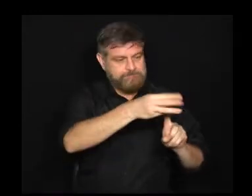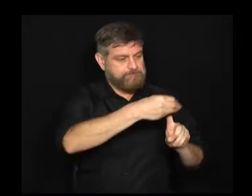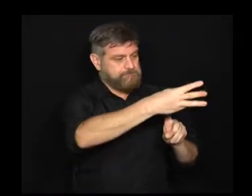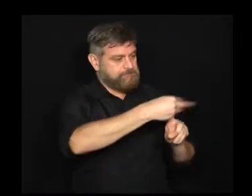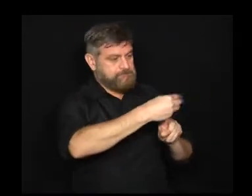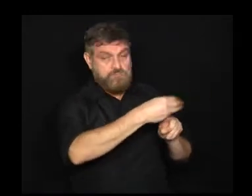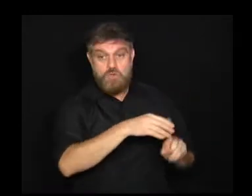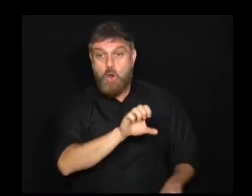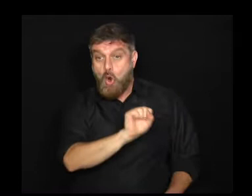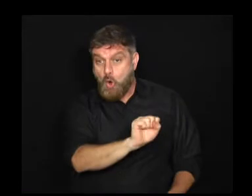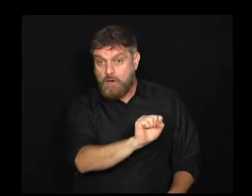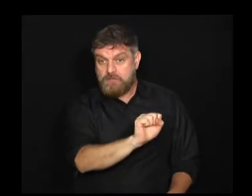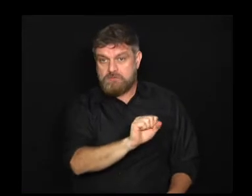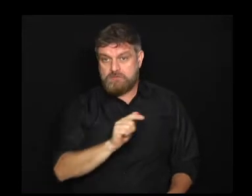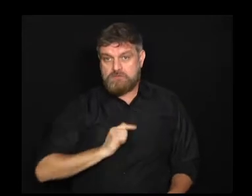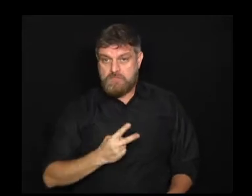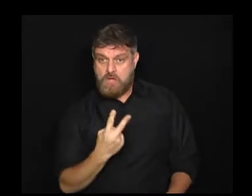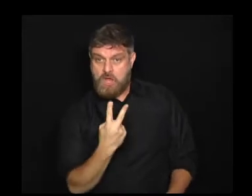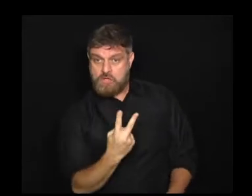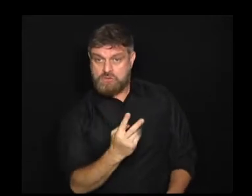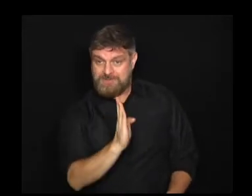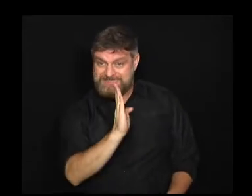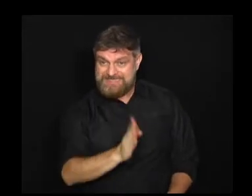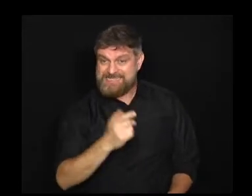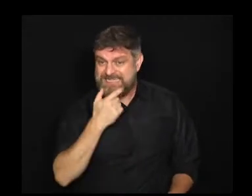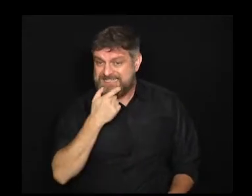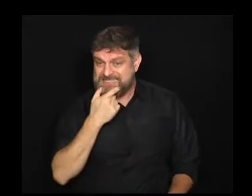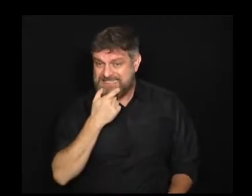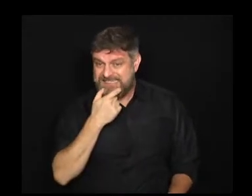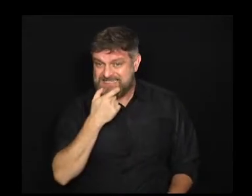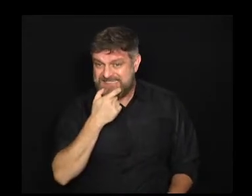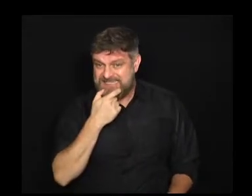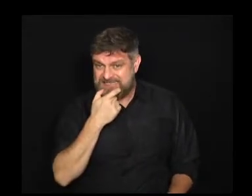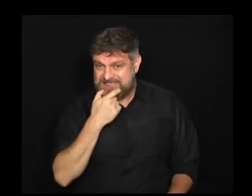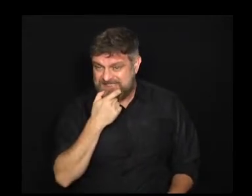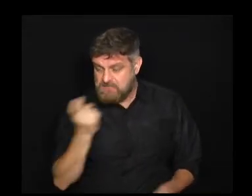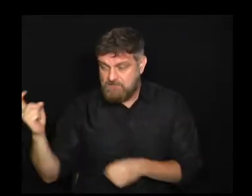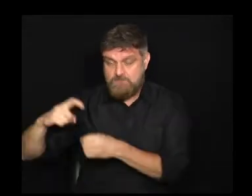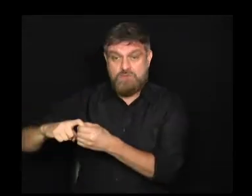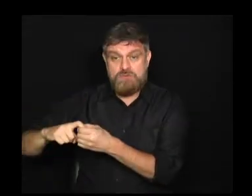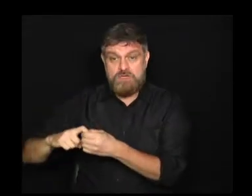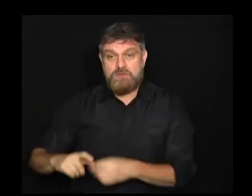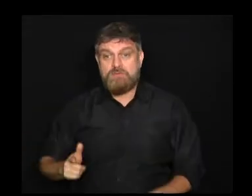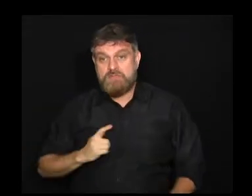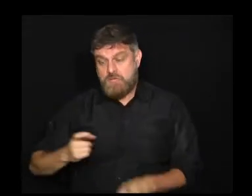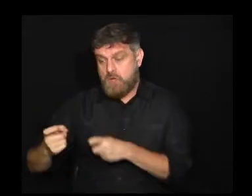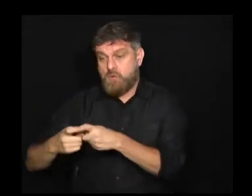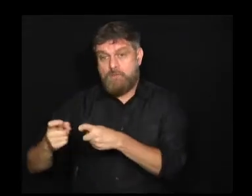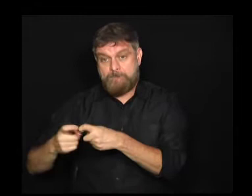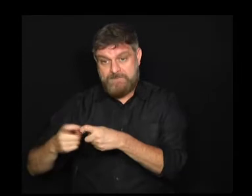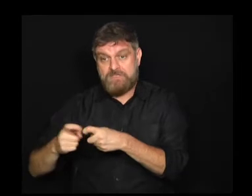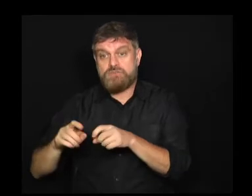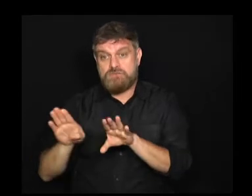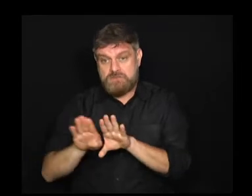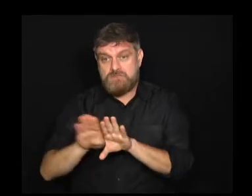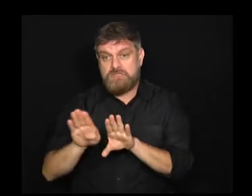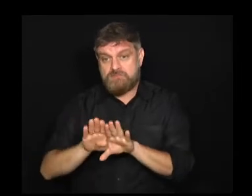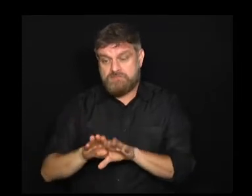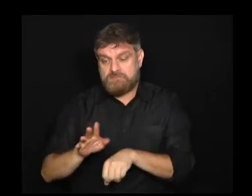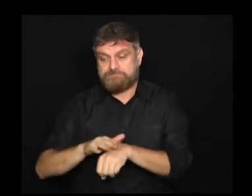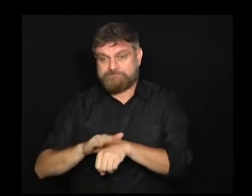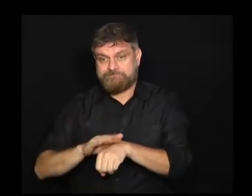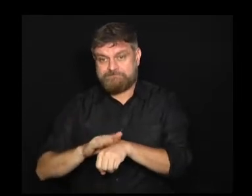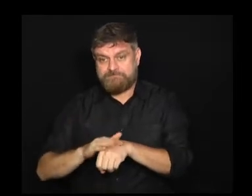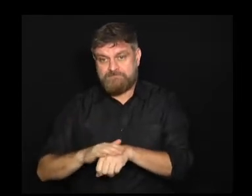diagnosticadas, inclusive 2 que estão já na Inglaterra, porque ele era inglês. Mas ele, propriamente dito, que também estava... Então,